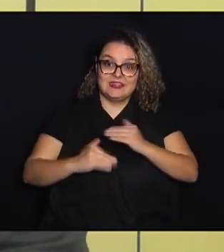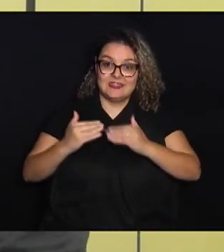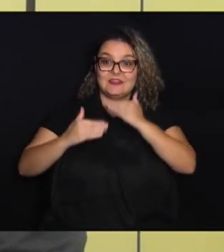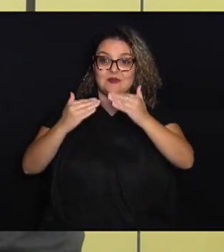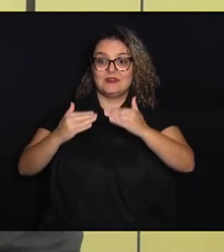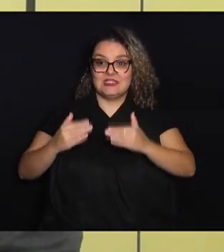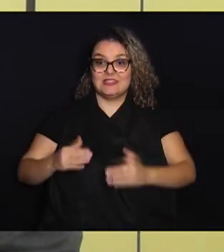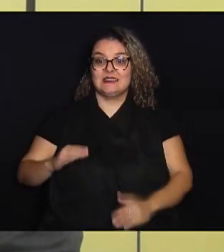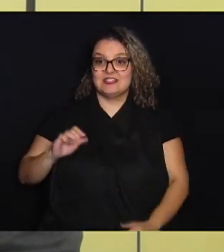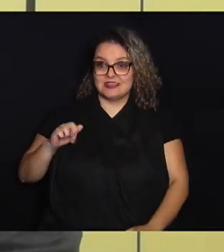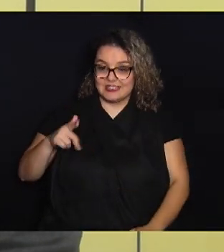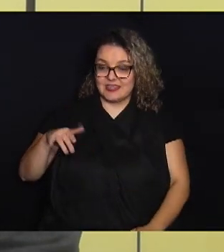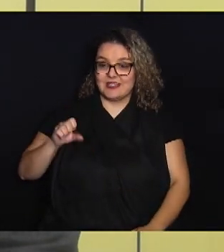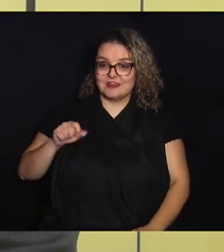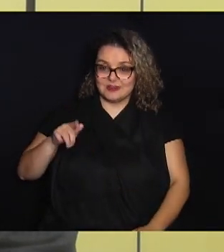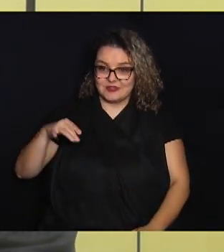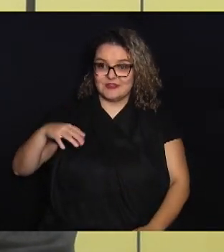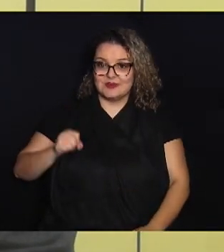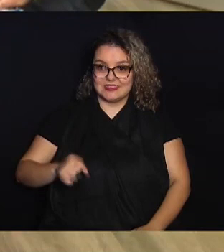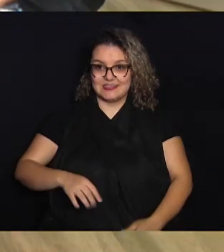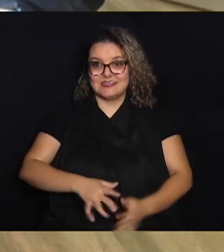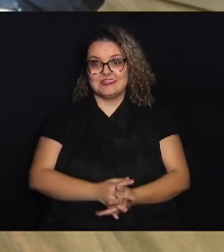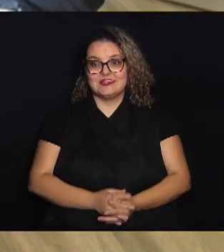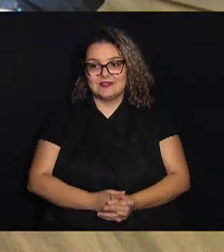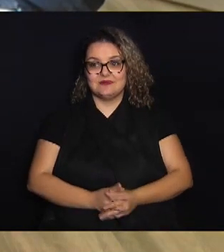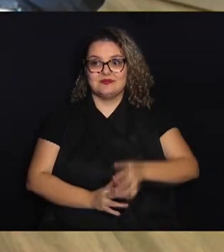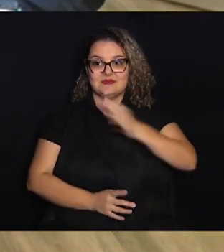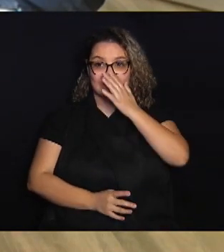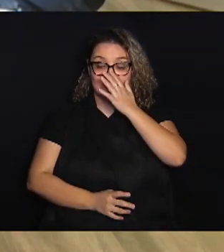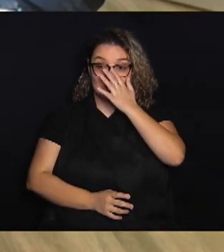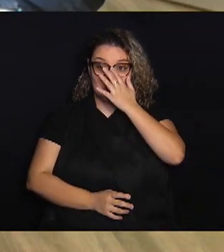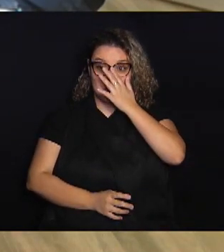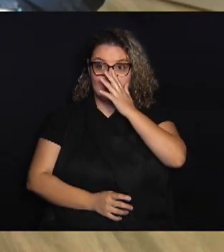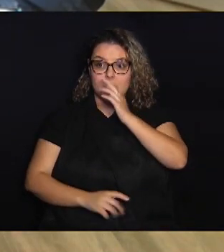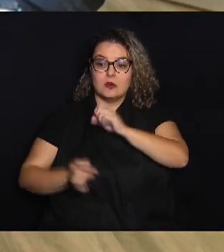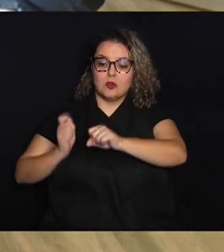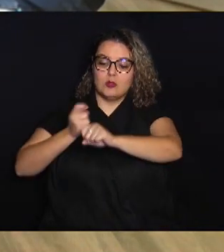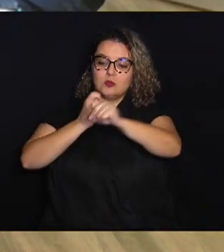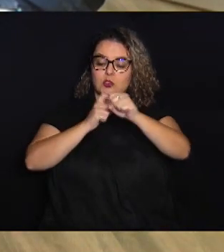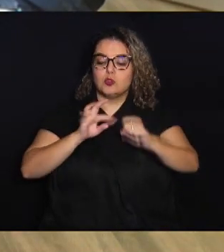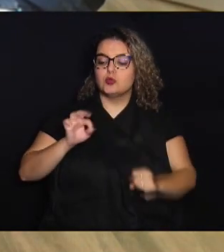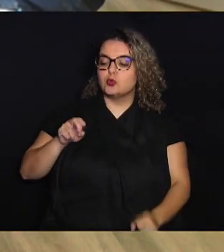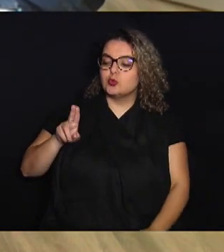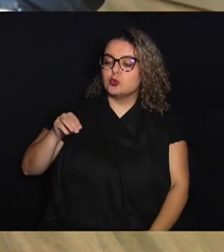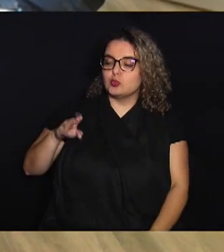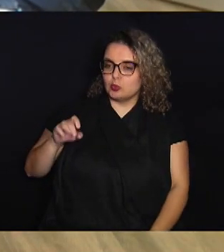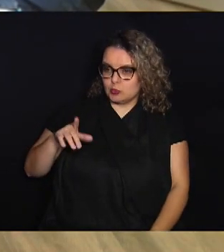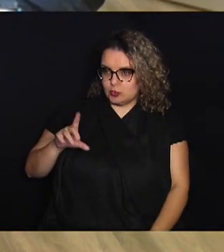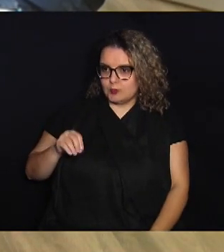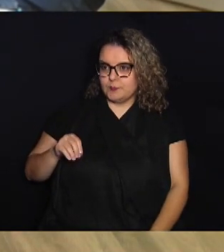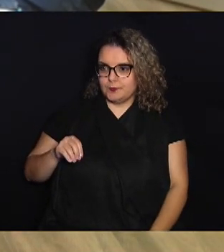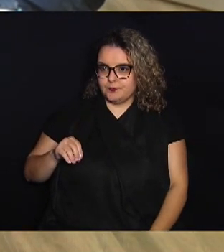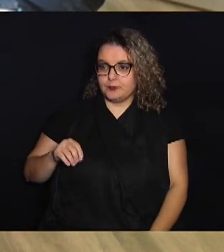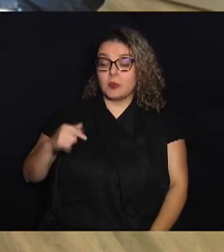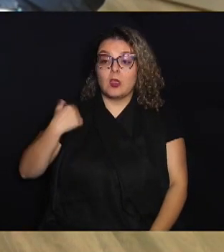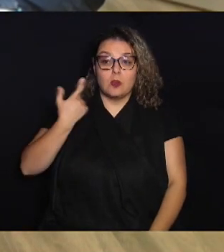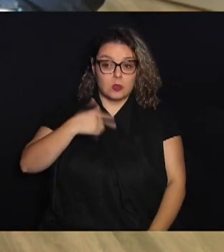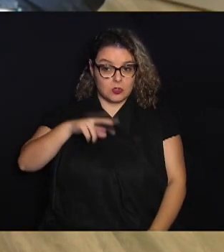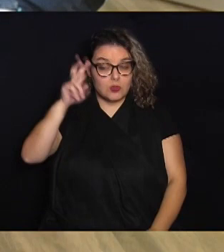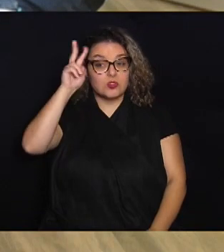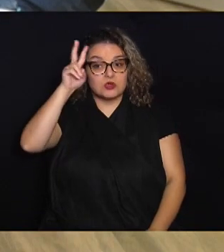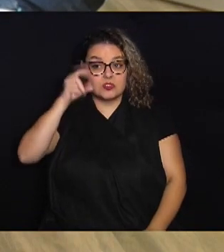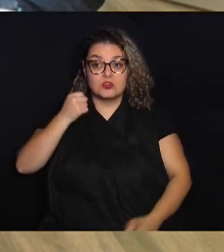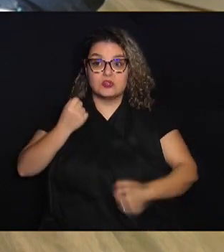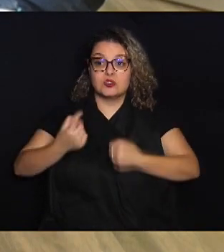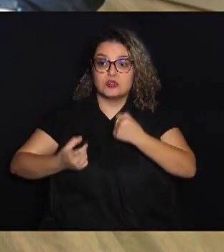Gomes também, né? E aí, Sidney? Cara, aquele monumento túmulo do Carlos Gomes, aquilo é pra gente se lembrar de